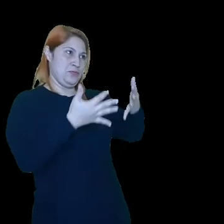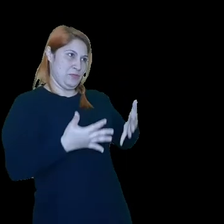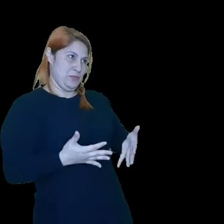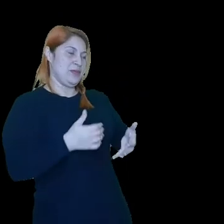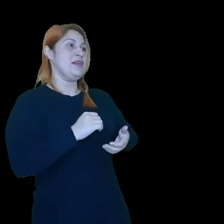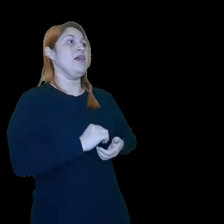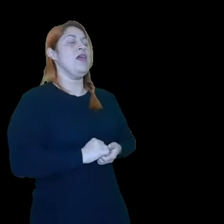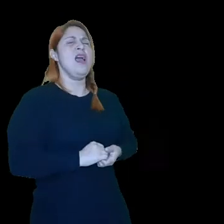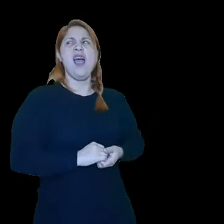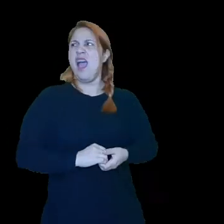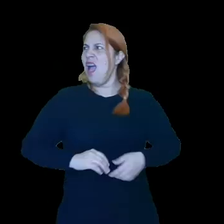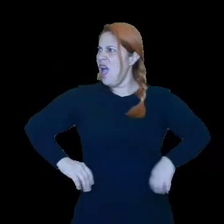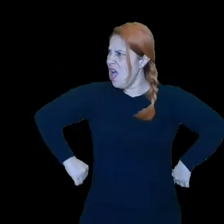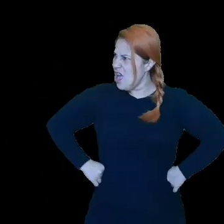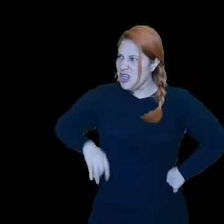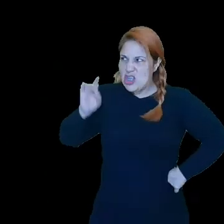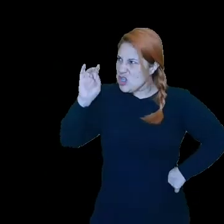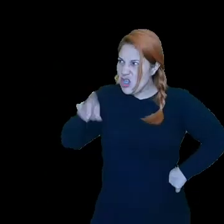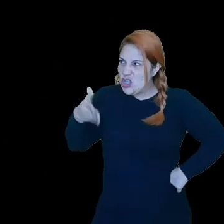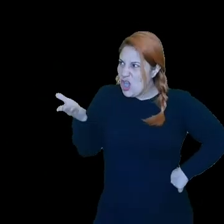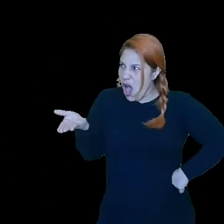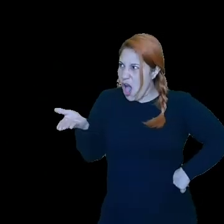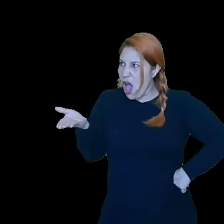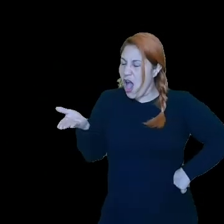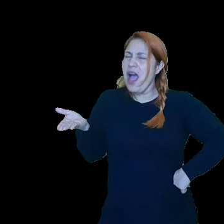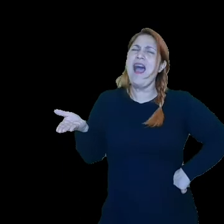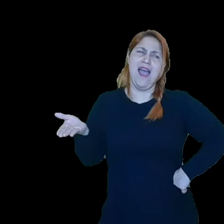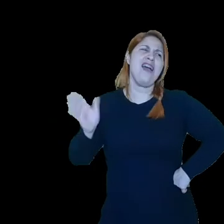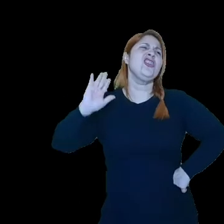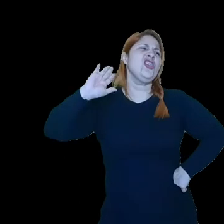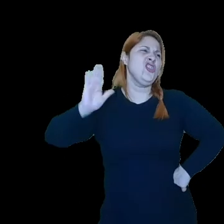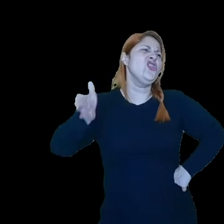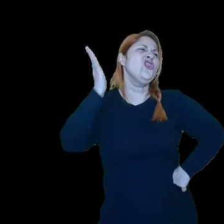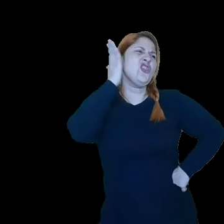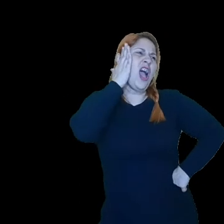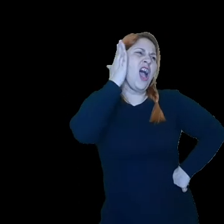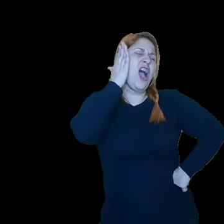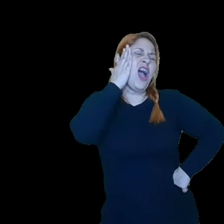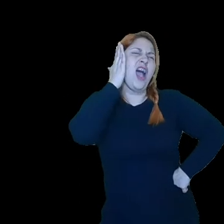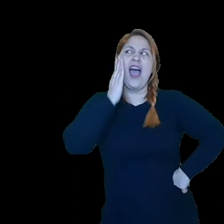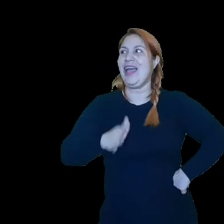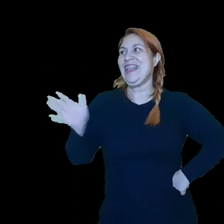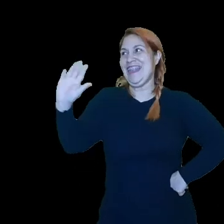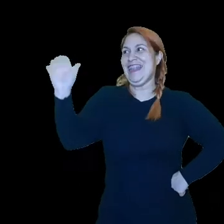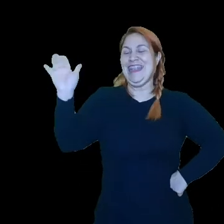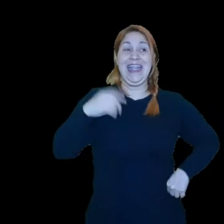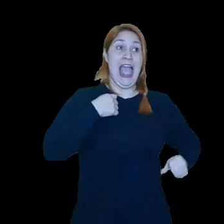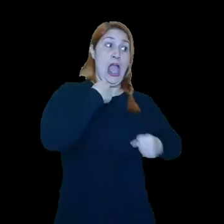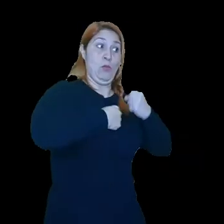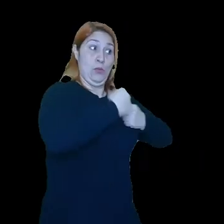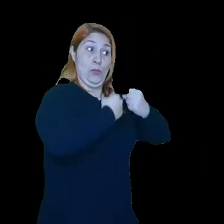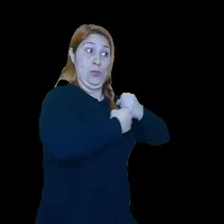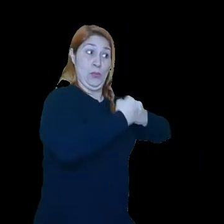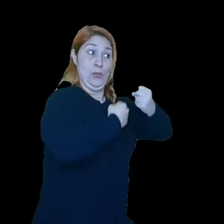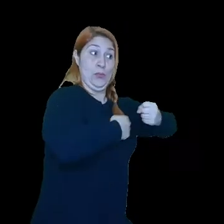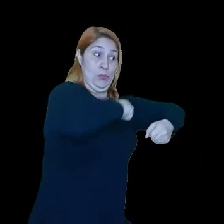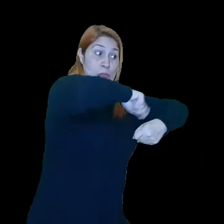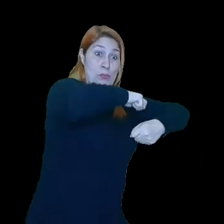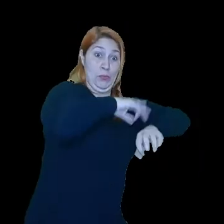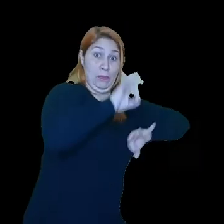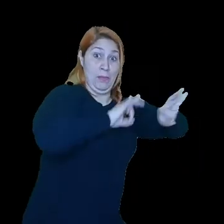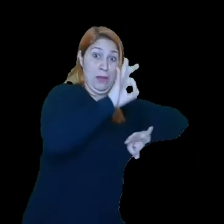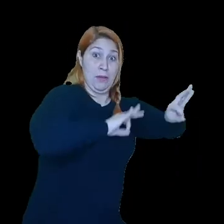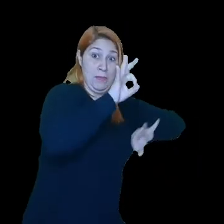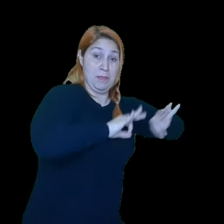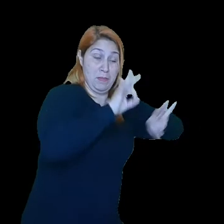só isso? Mas isso eu já sabia. E correu imediatamente para casa a fim de